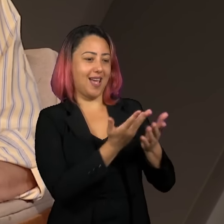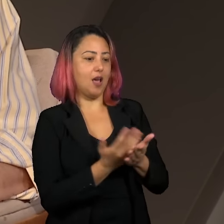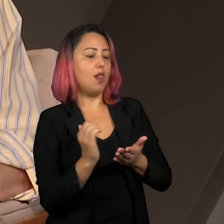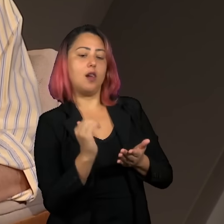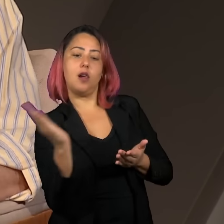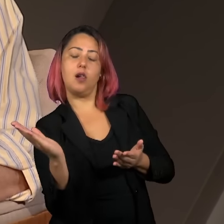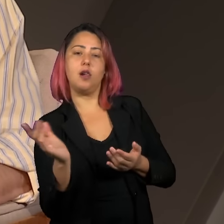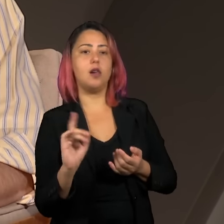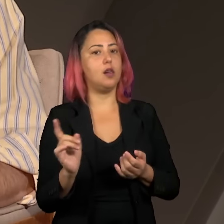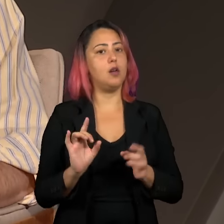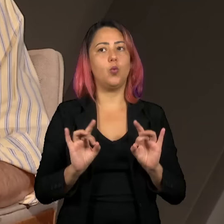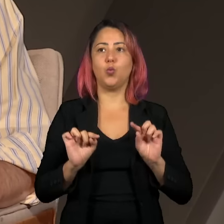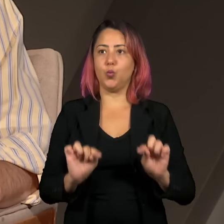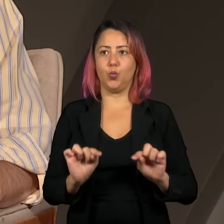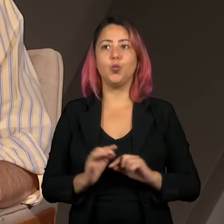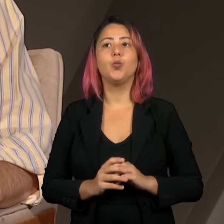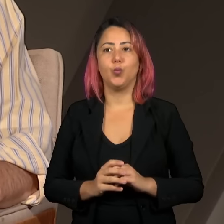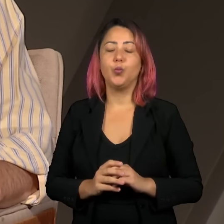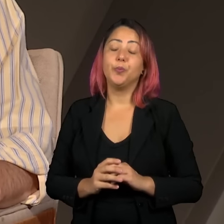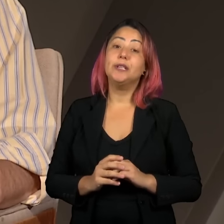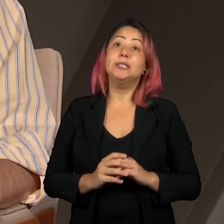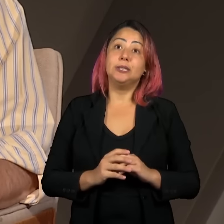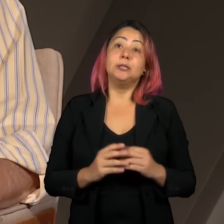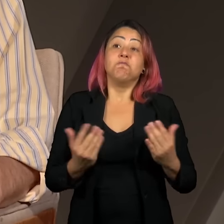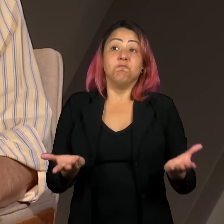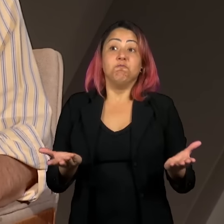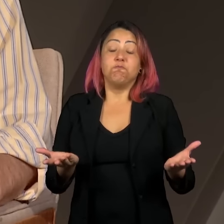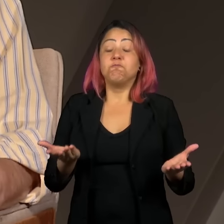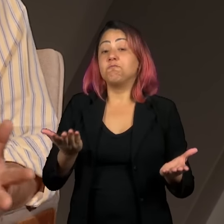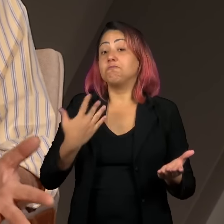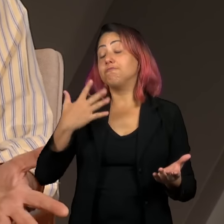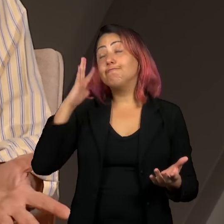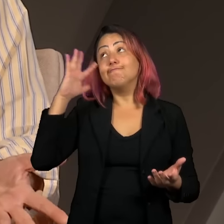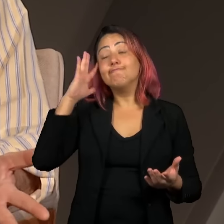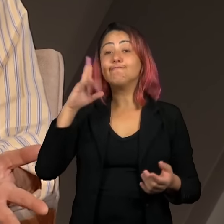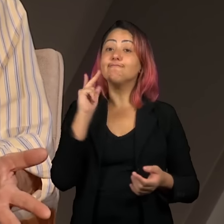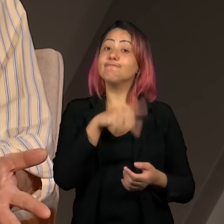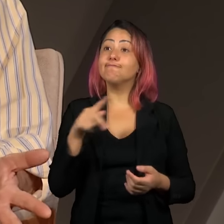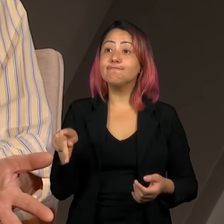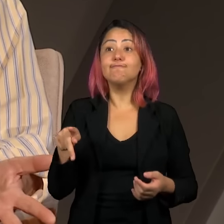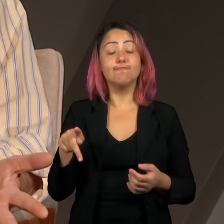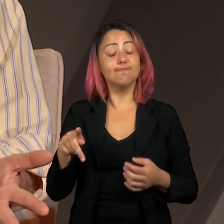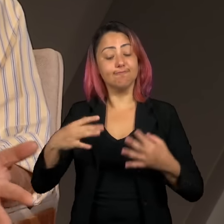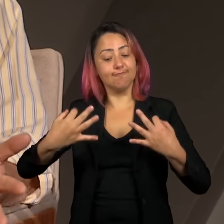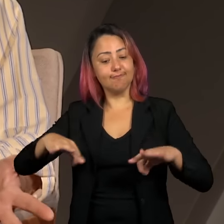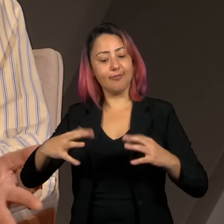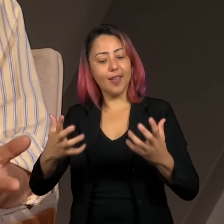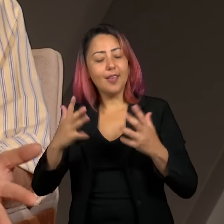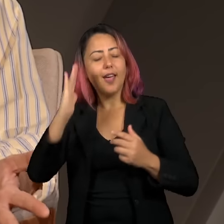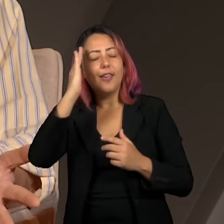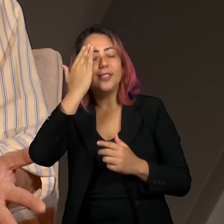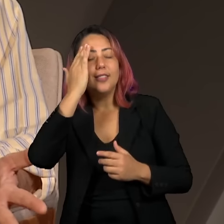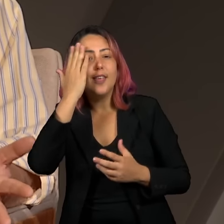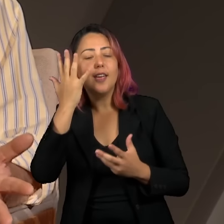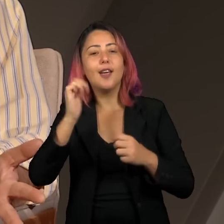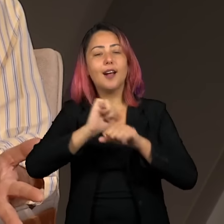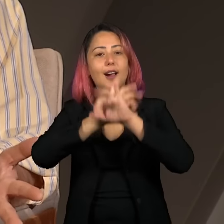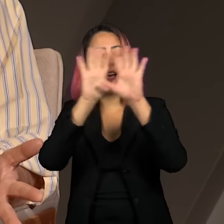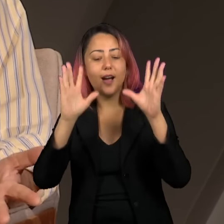isso eh então esses professores estão querendo realmente entender que né como é que faz como é